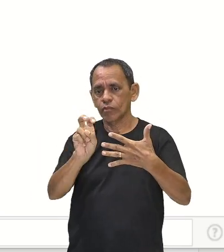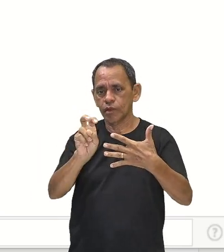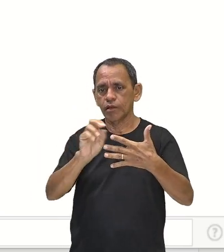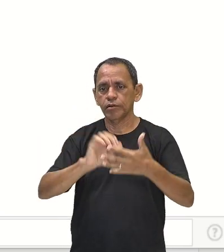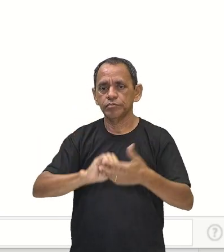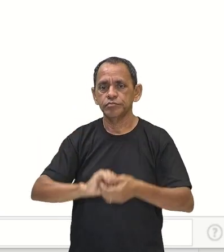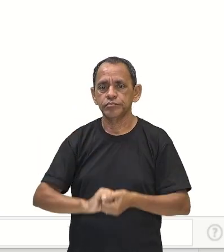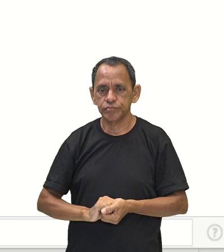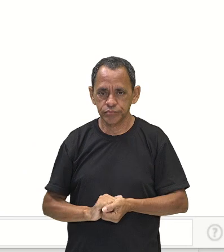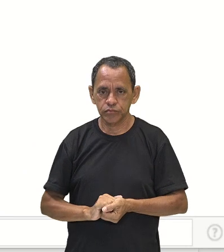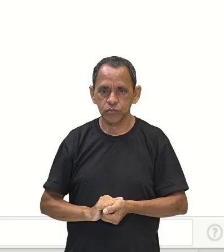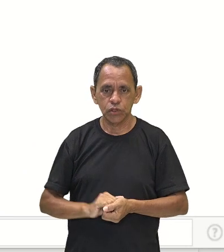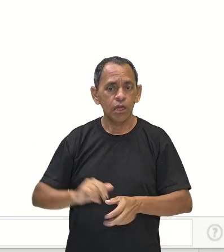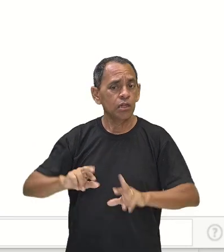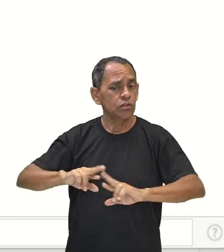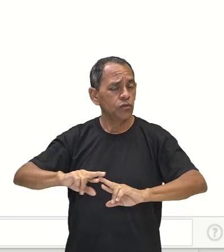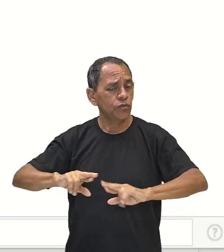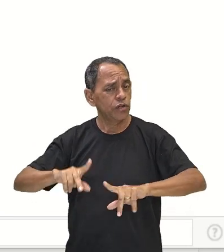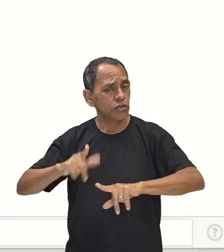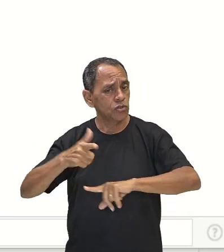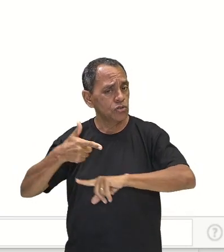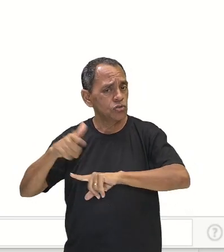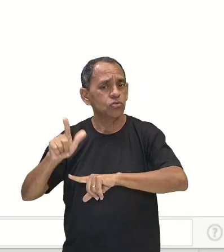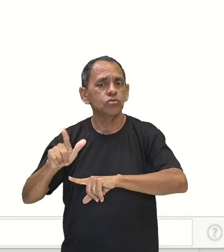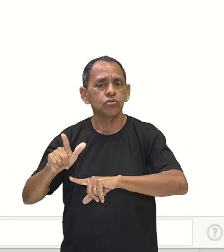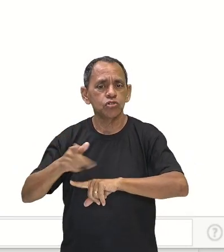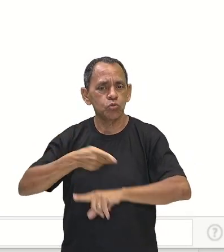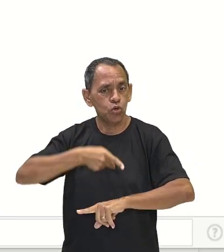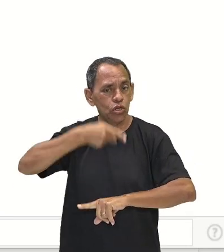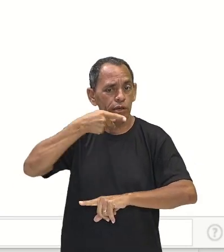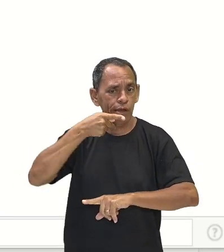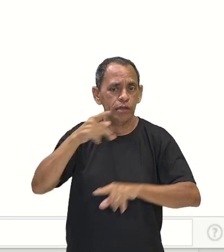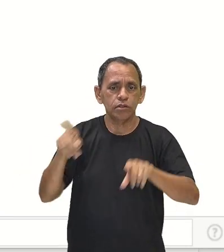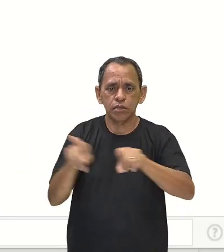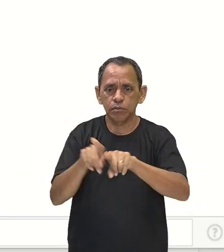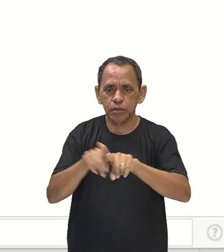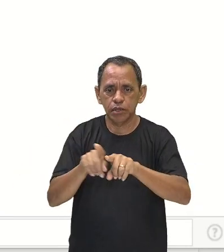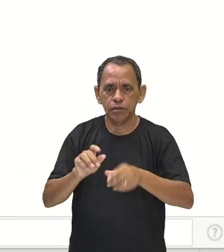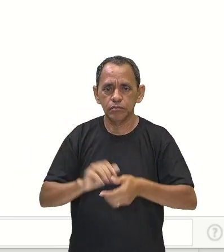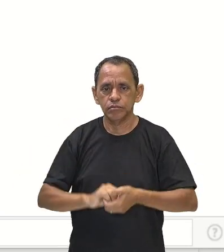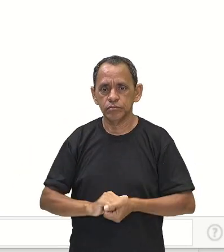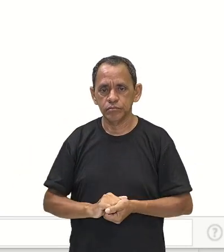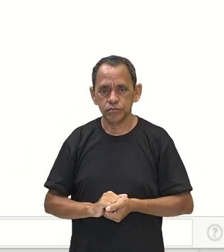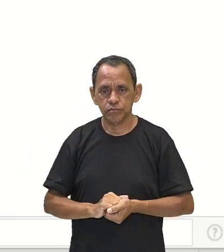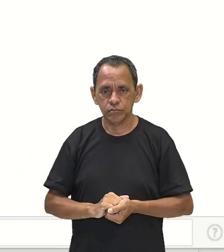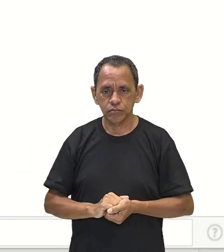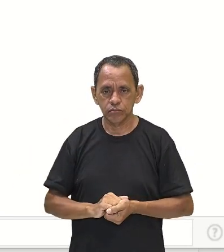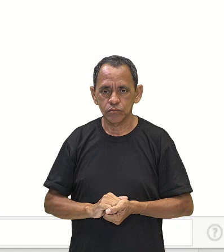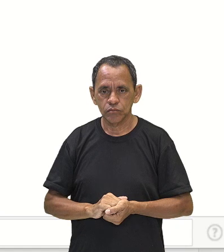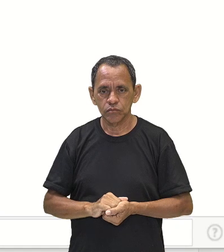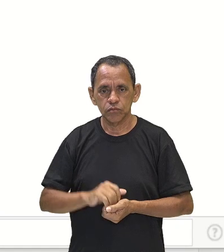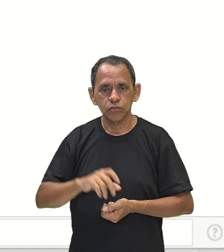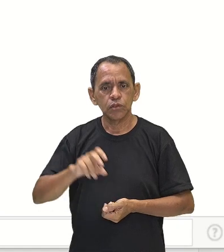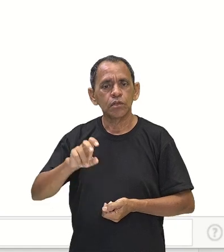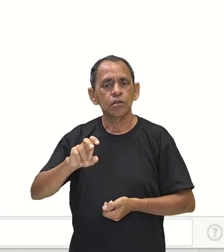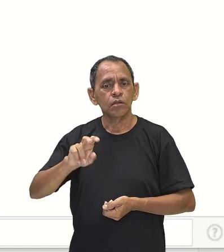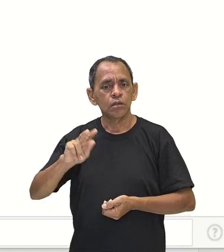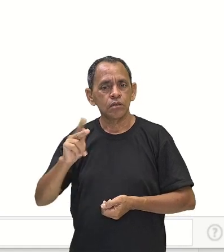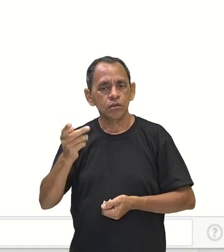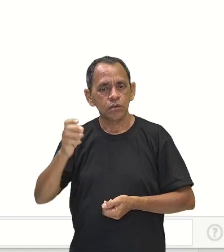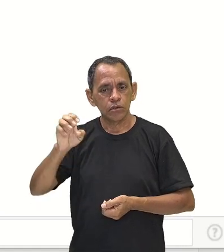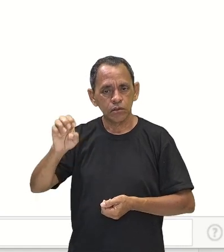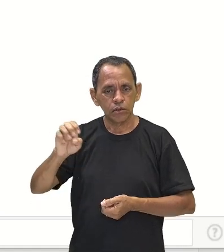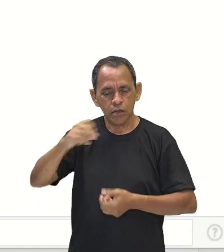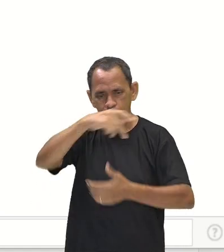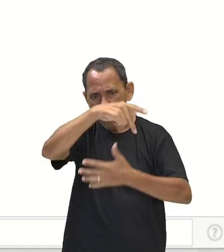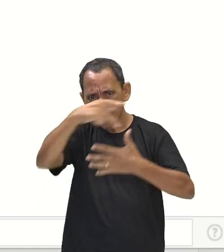demais poliedros. No caso é o nosso hexaedro, que as faces são formadas por quadrados,